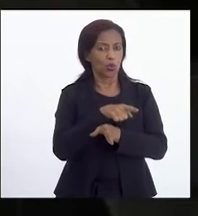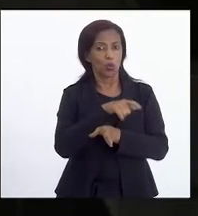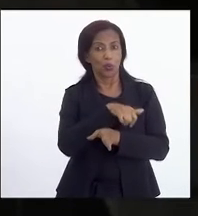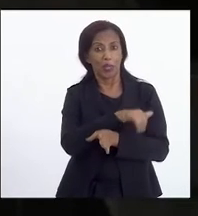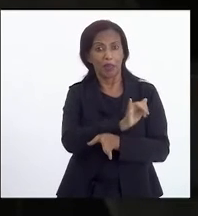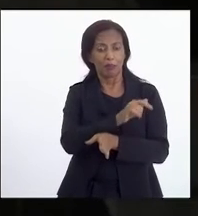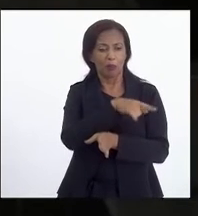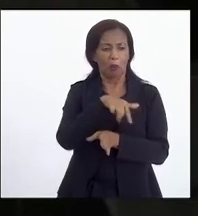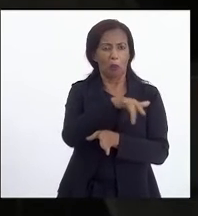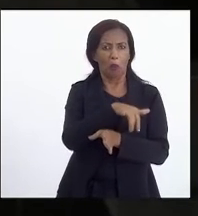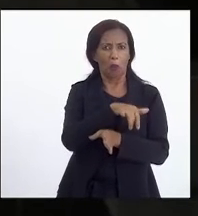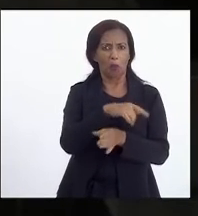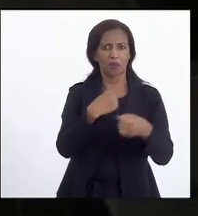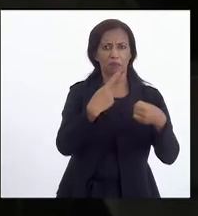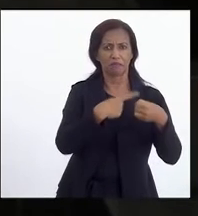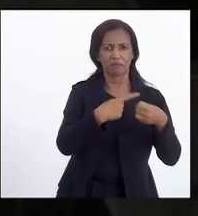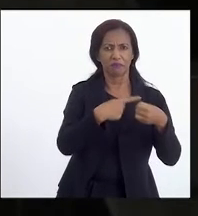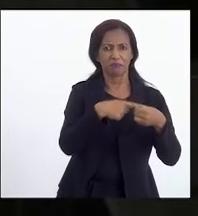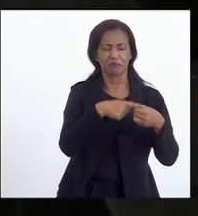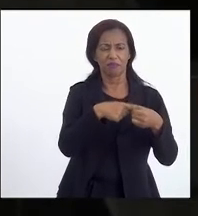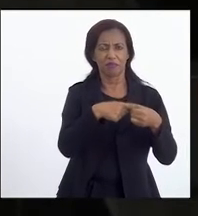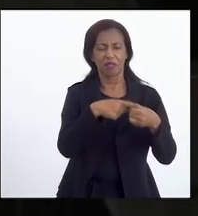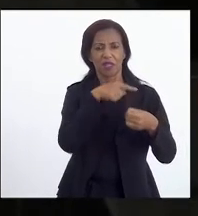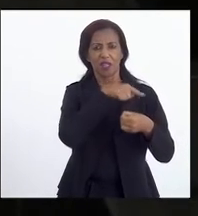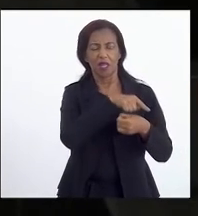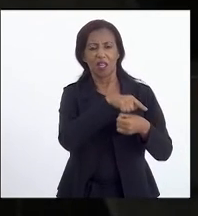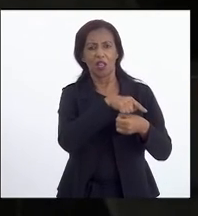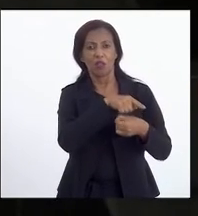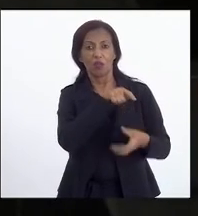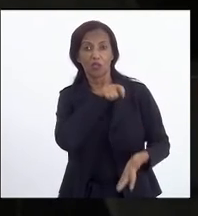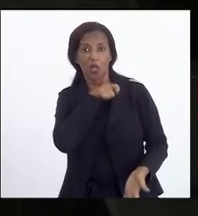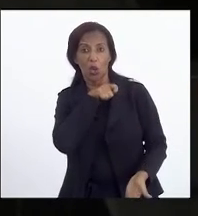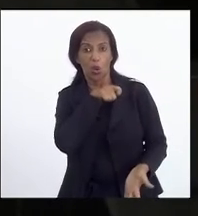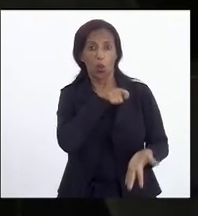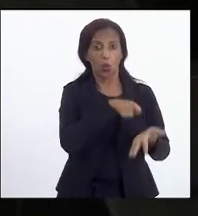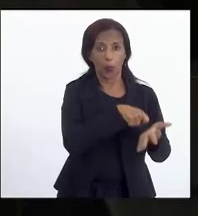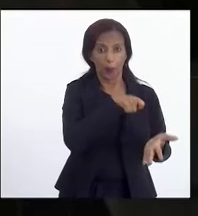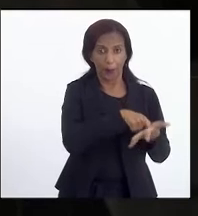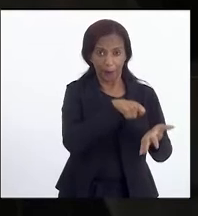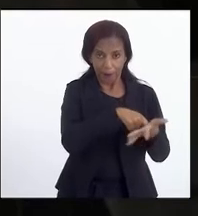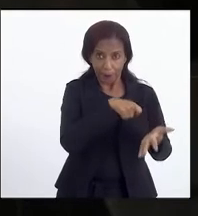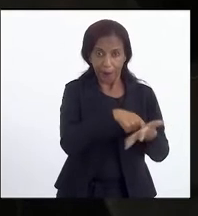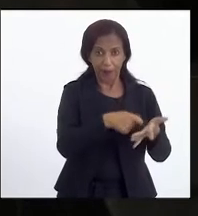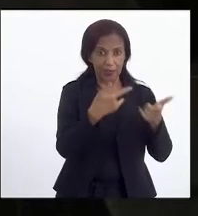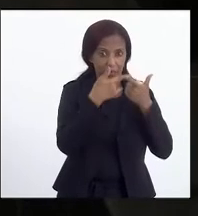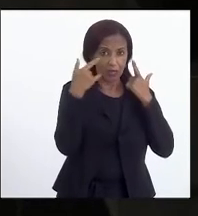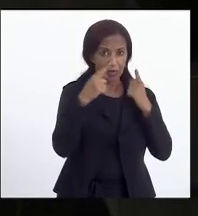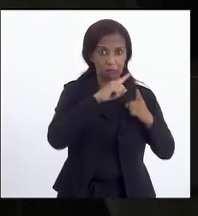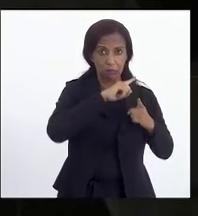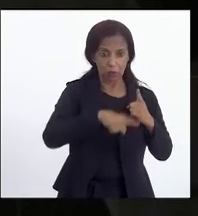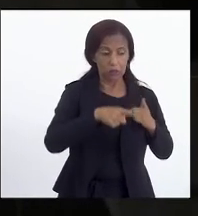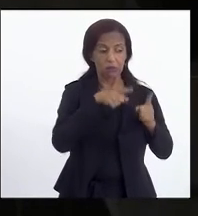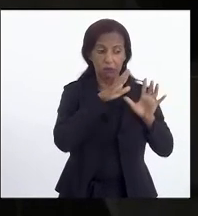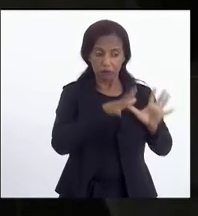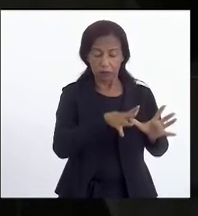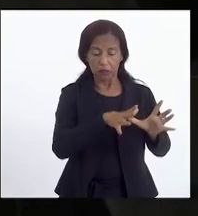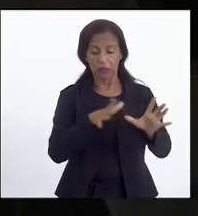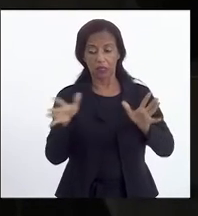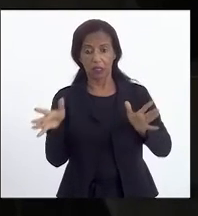Y que faz divisa com município x você proíbe